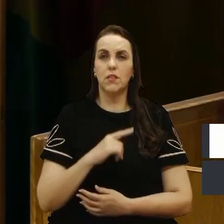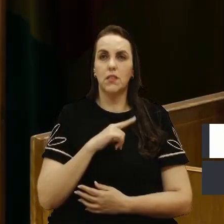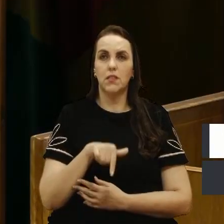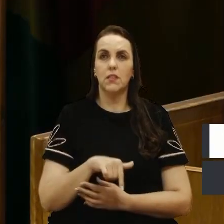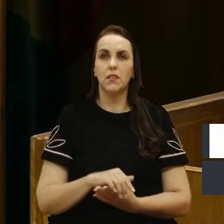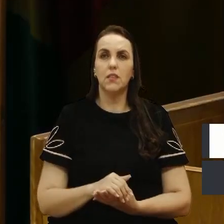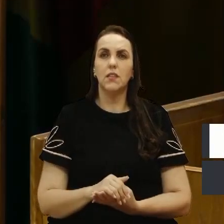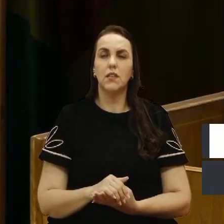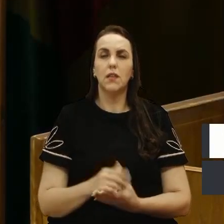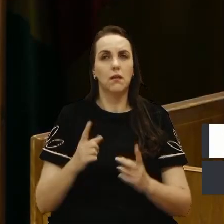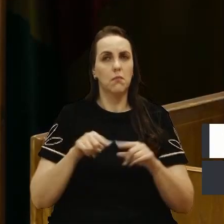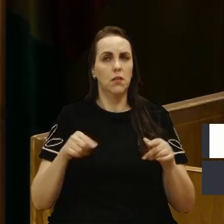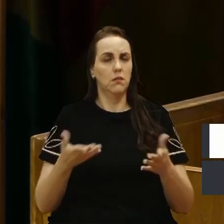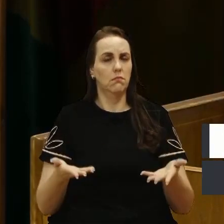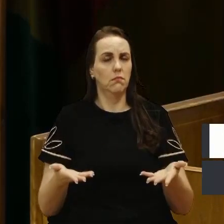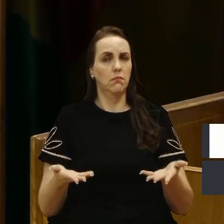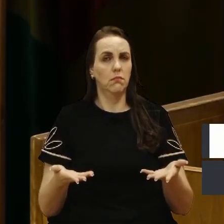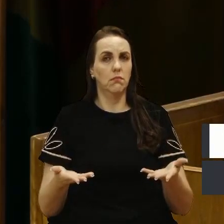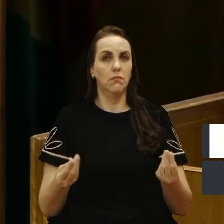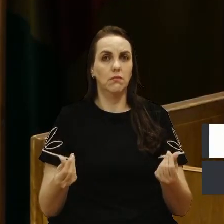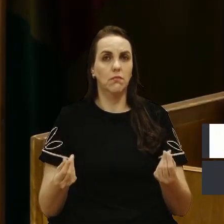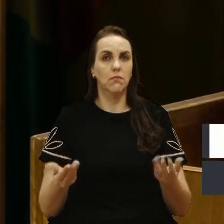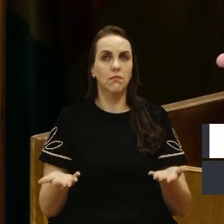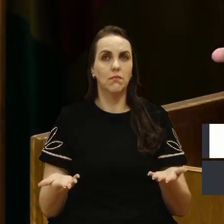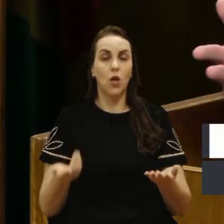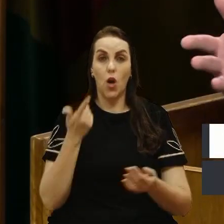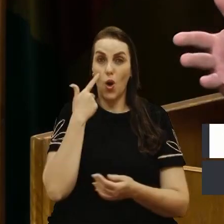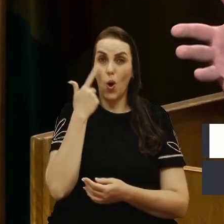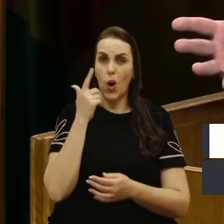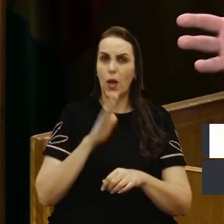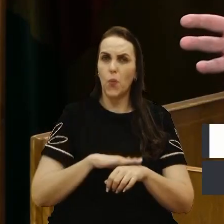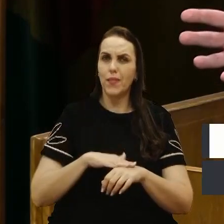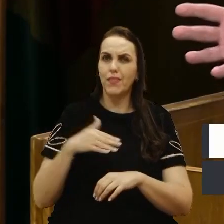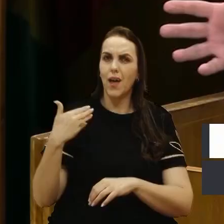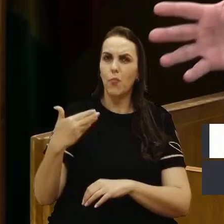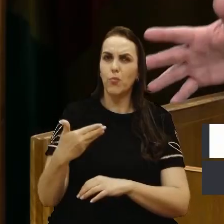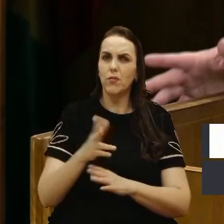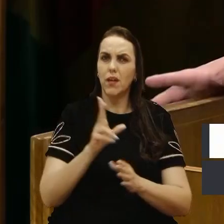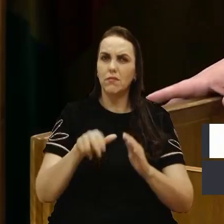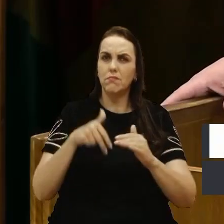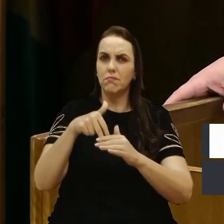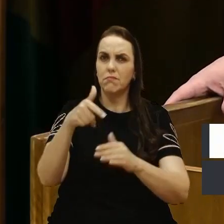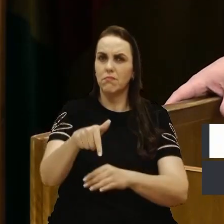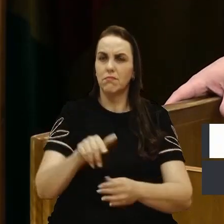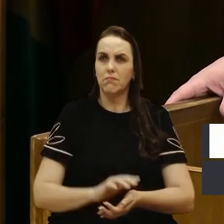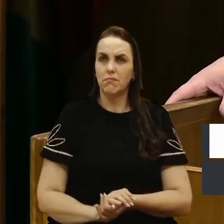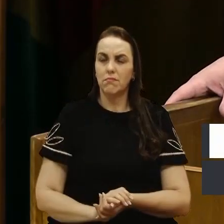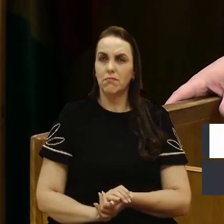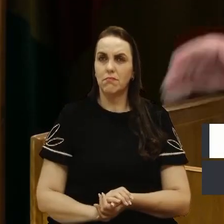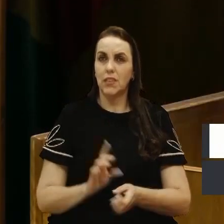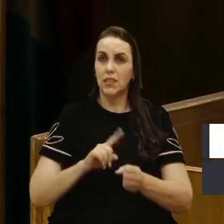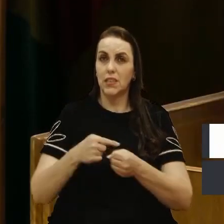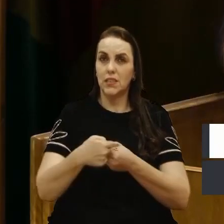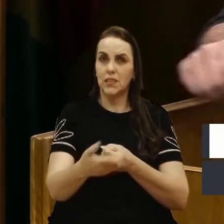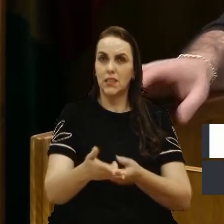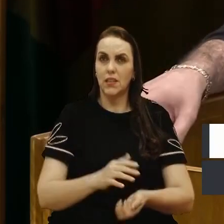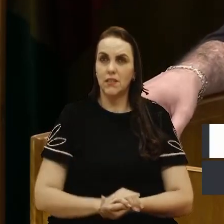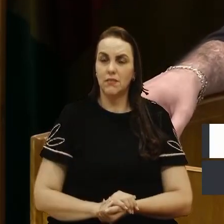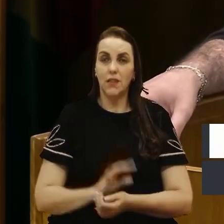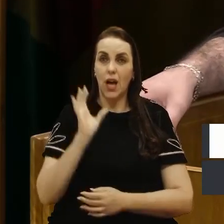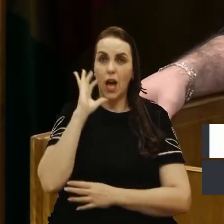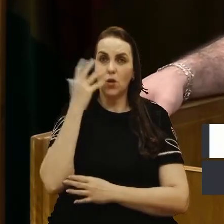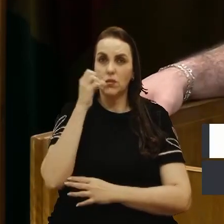mudança, mas olha quanto tempo tem de parlamento aqui no nosso município. E acontecer